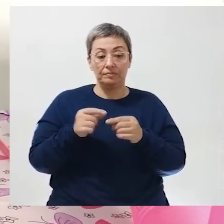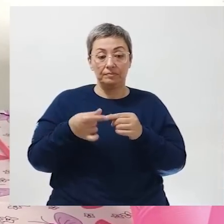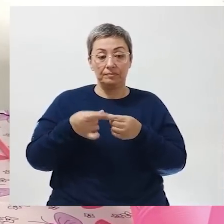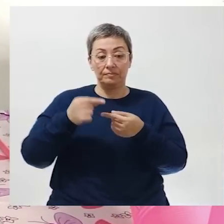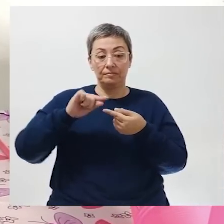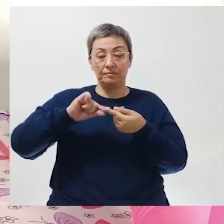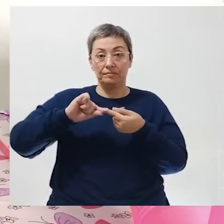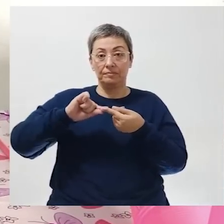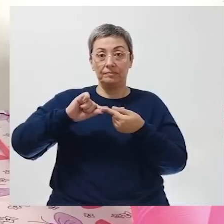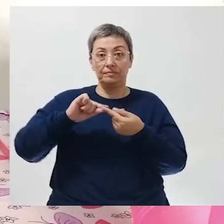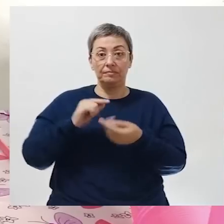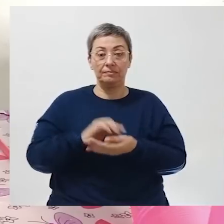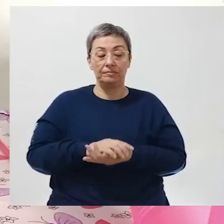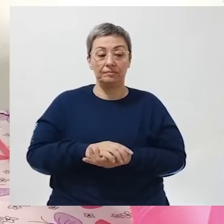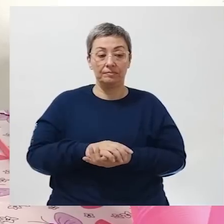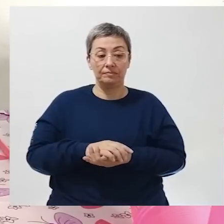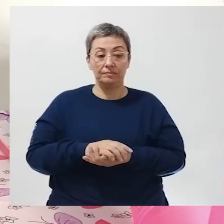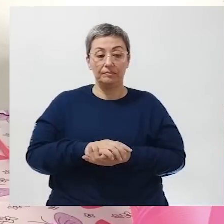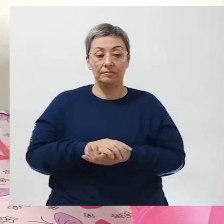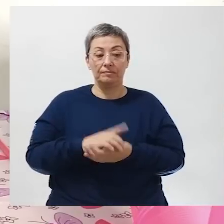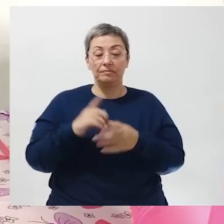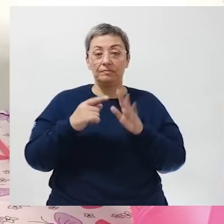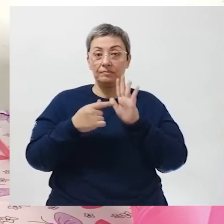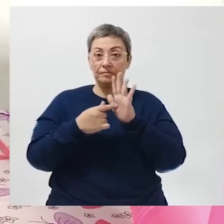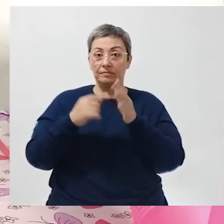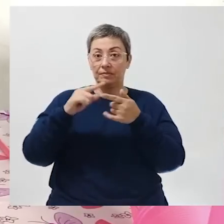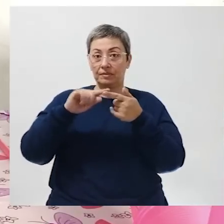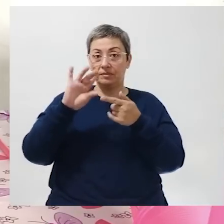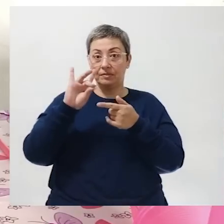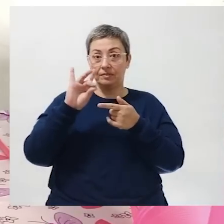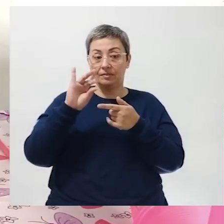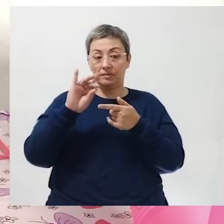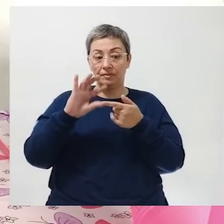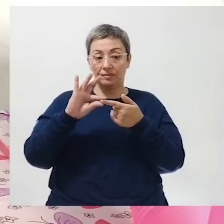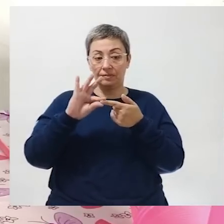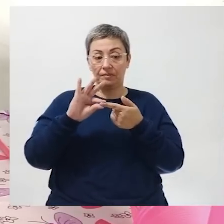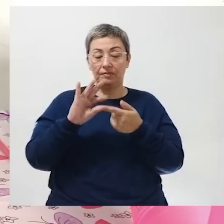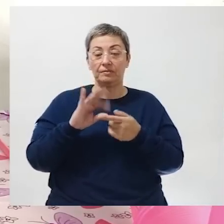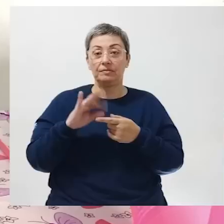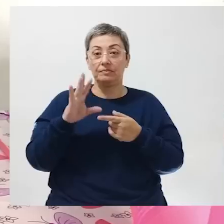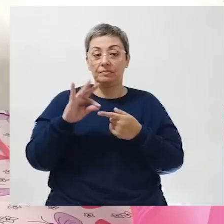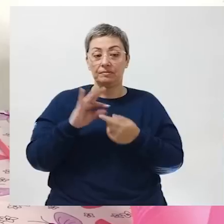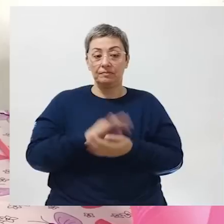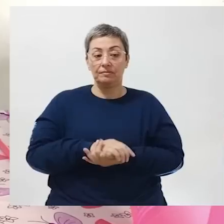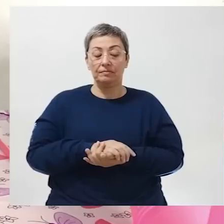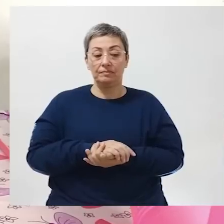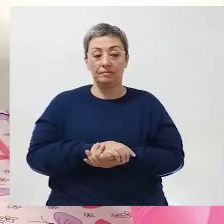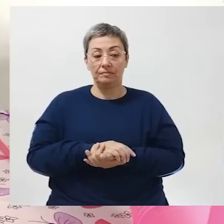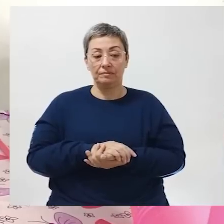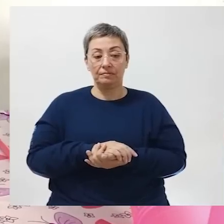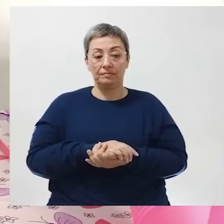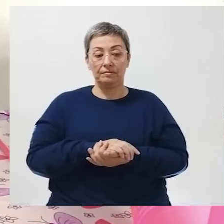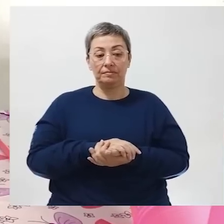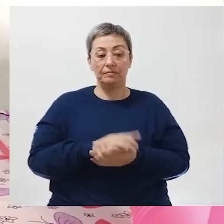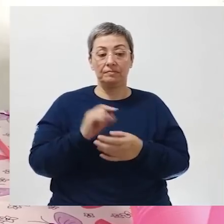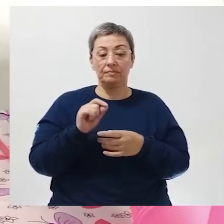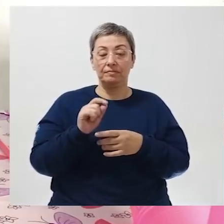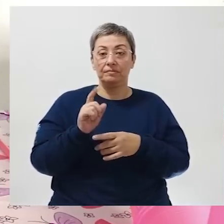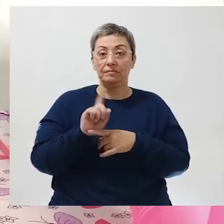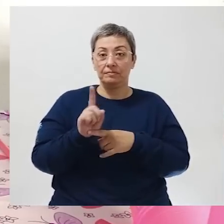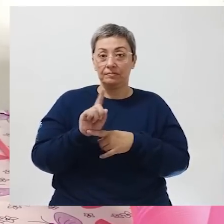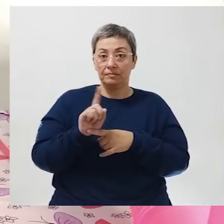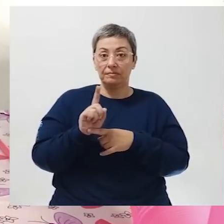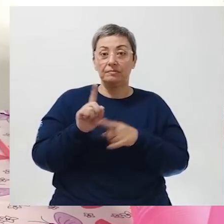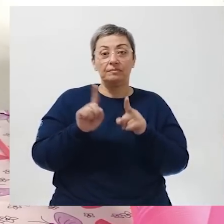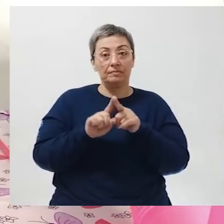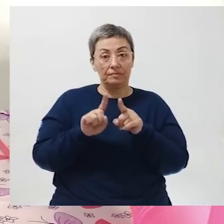e dobrei a pontinha. E aí eu passei colinha nessa parte de baixo pra poder tá colando. O rabinho do